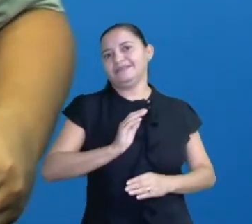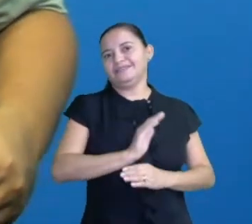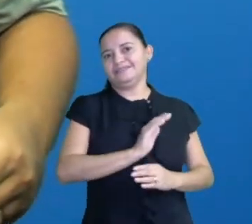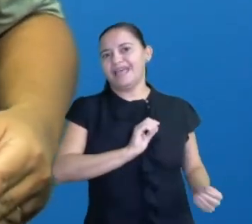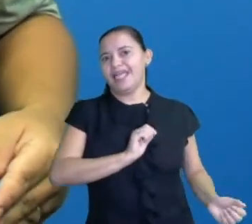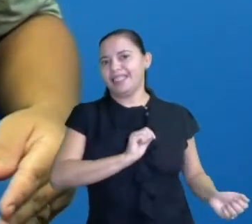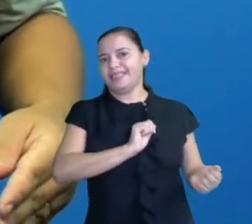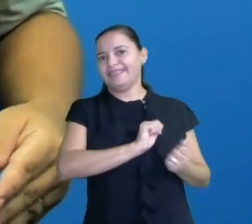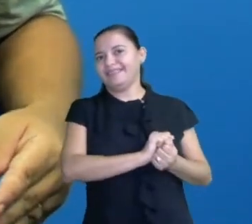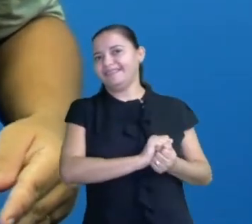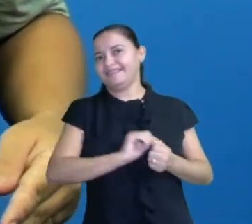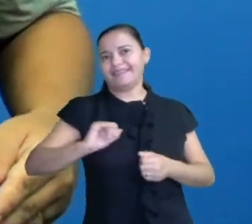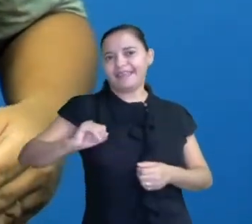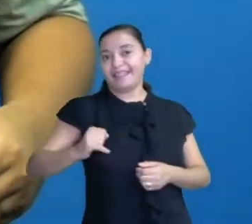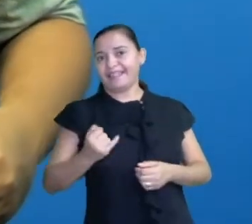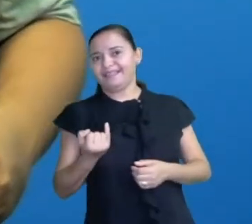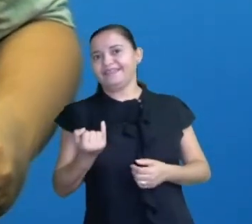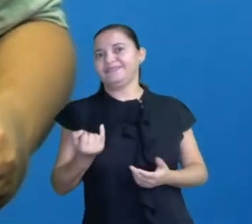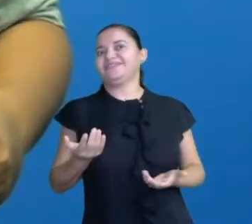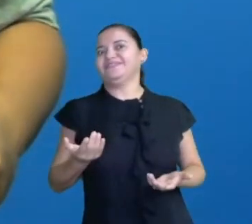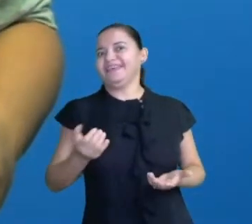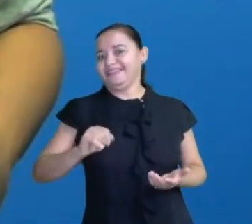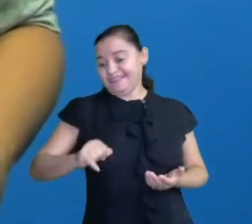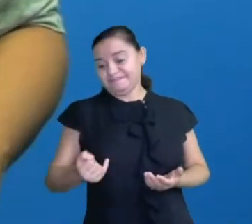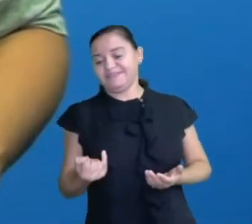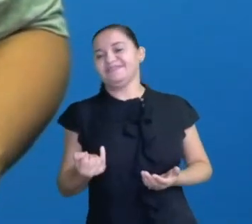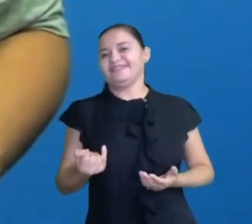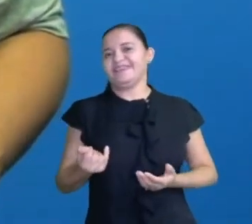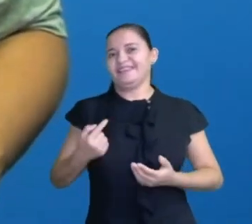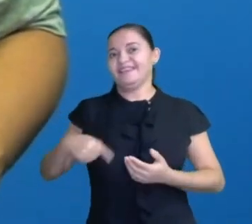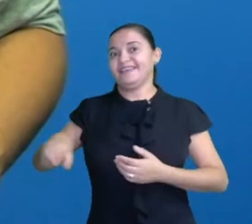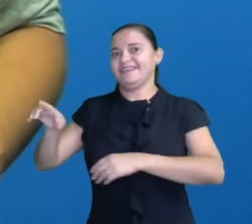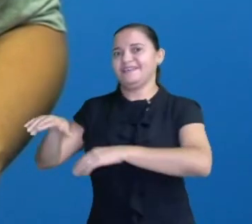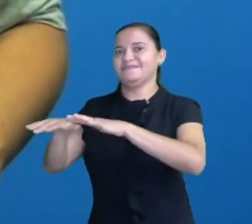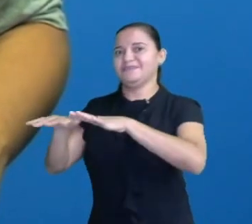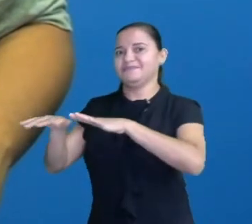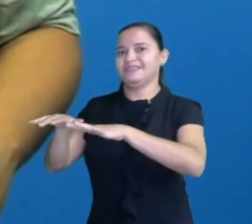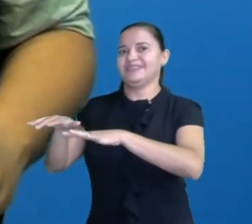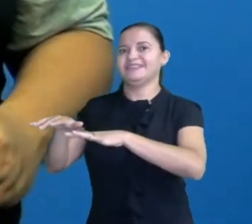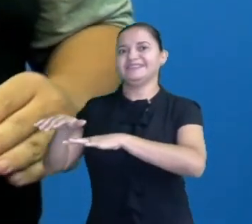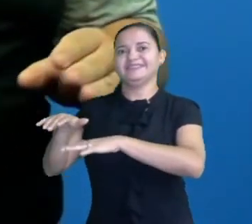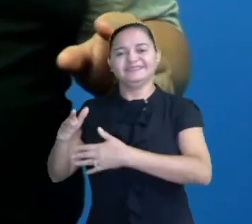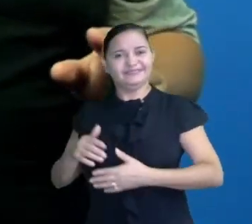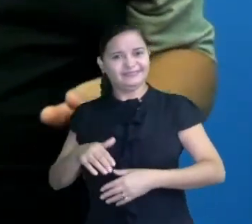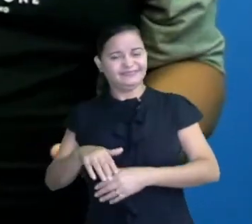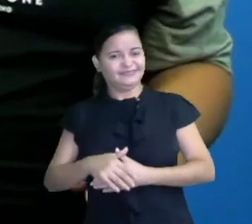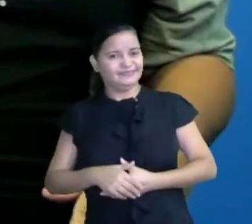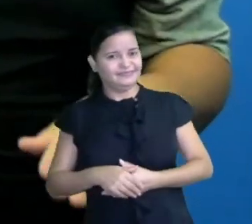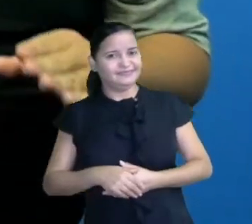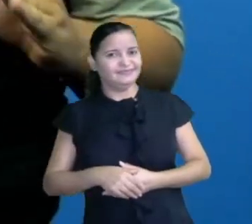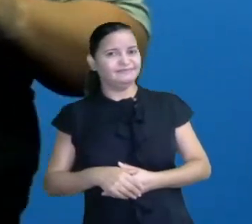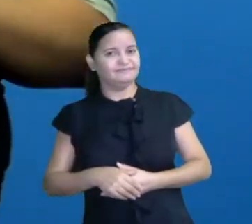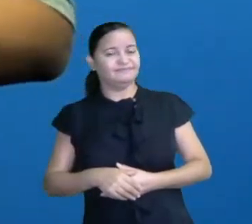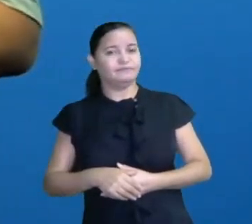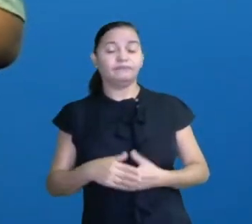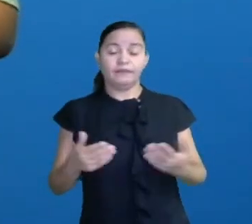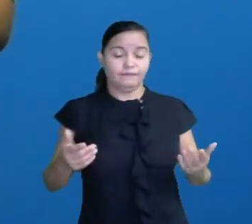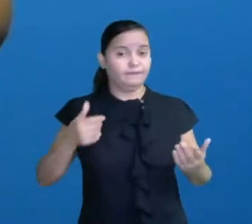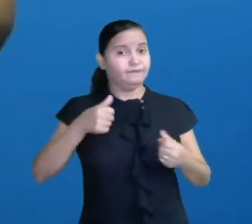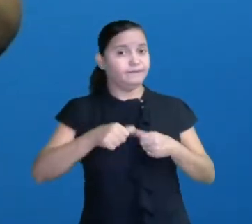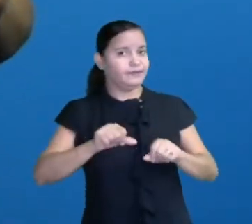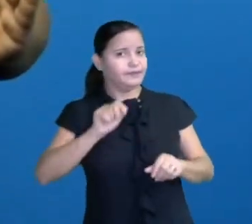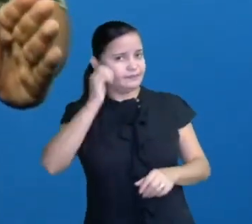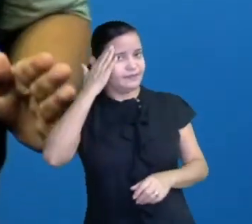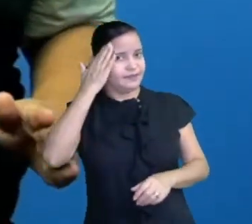te pegar. Elas iam juntas à manifestação. Certo? Então, bem